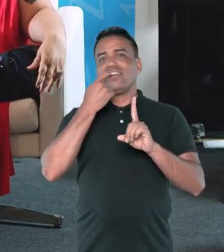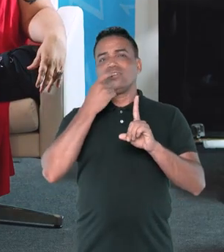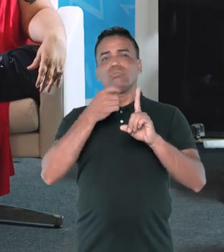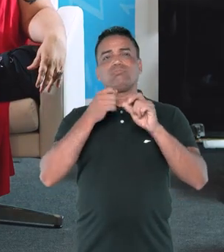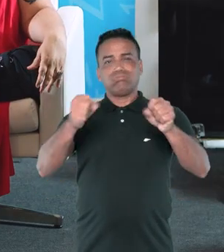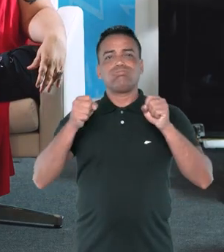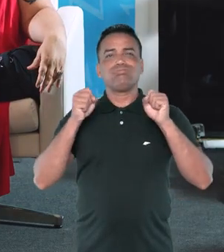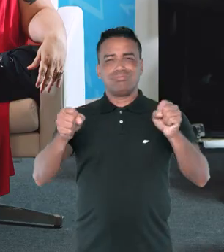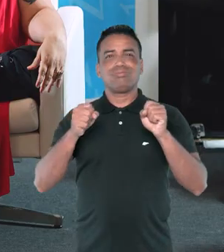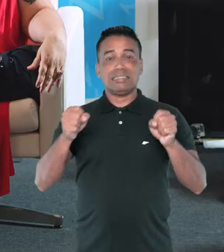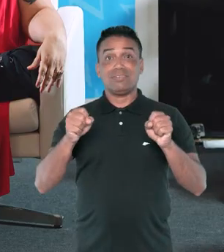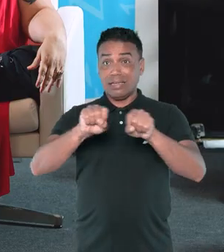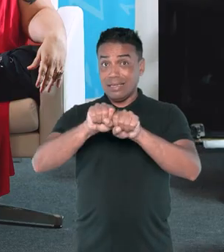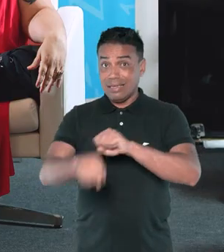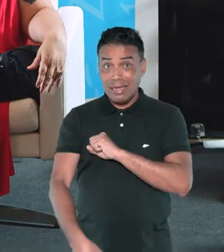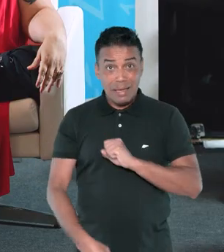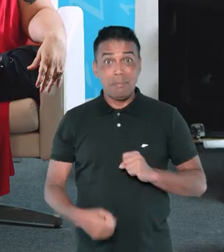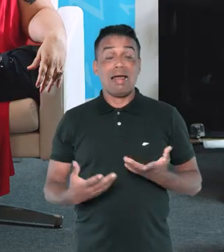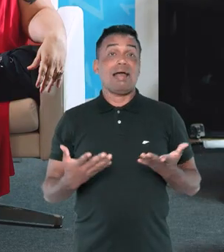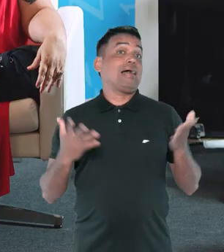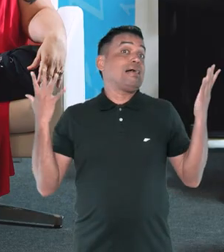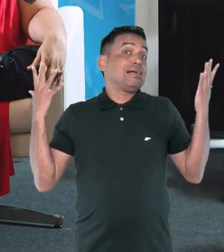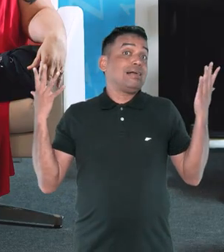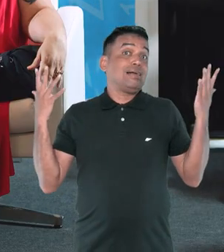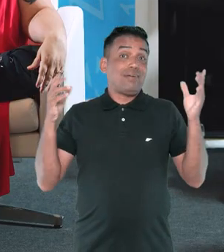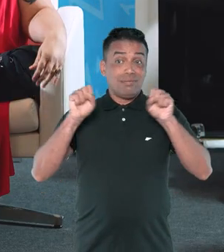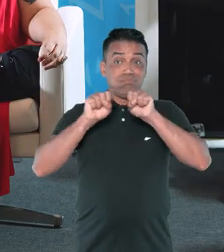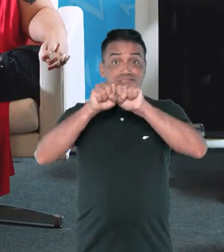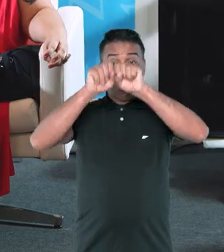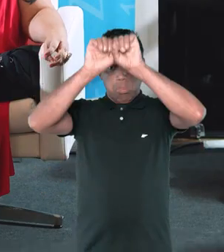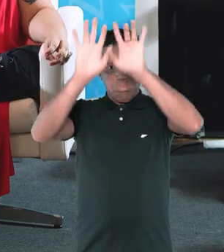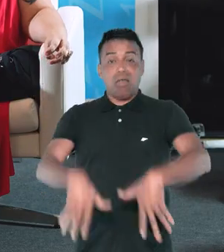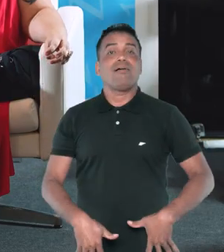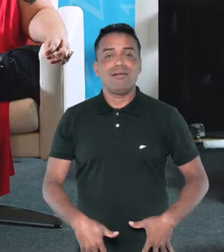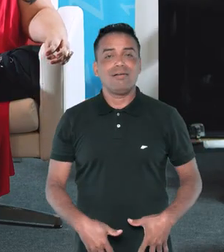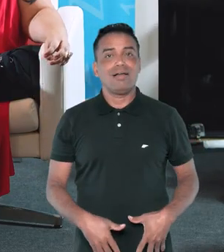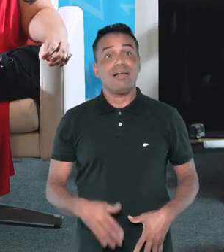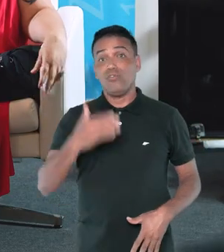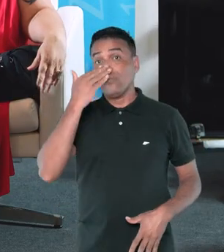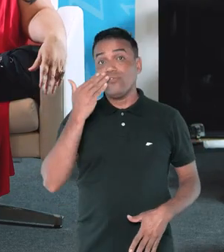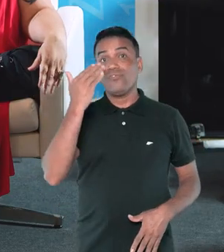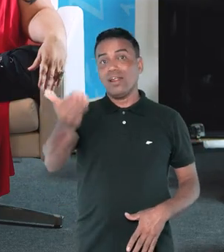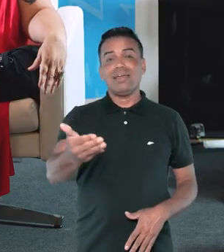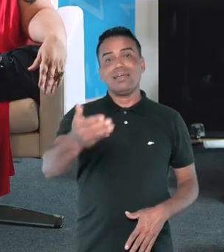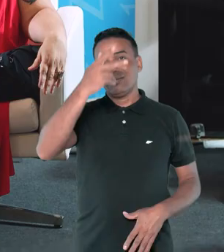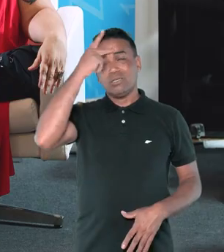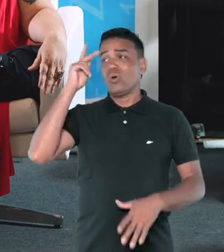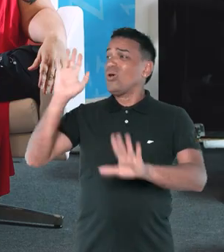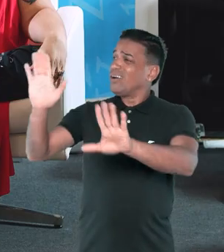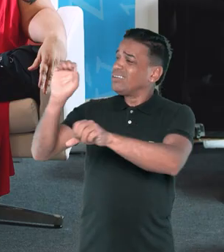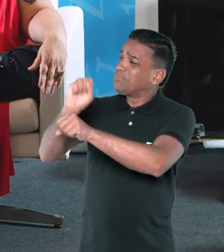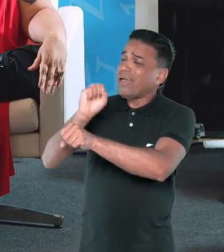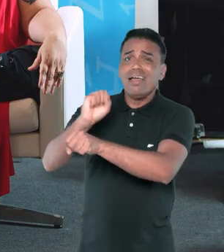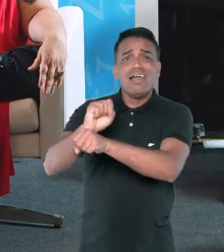Eu falei, vai destruir o Palácio das Artes. Vai cair tudo. Aí eu fui à frente, assim, do pessoal, e falei, pera um